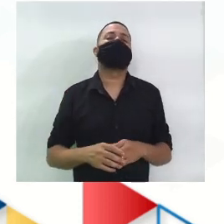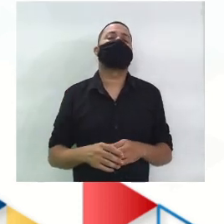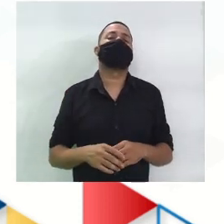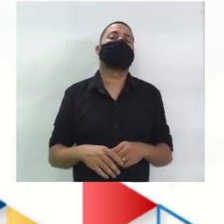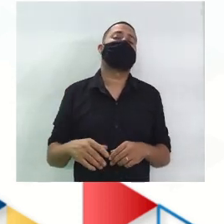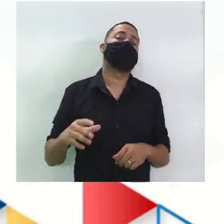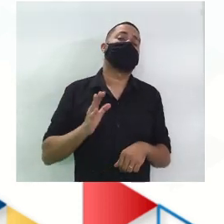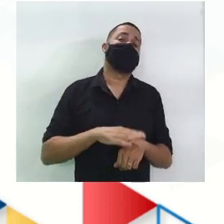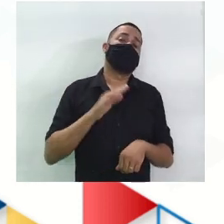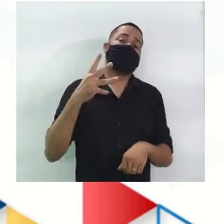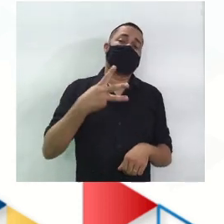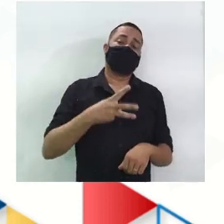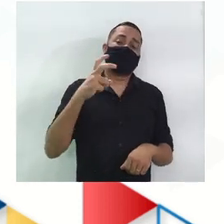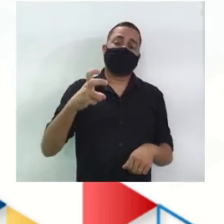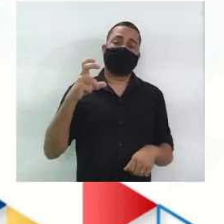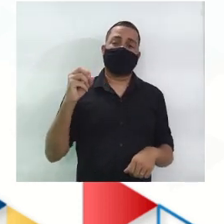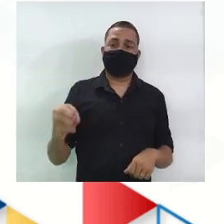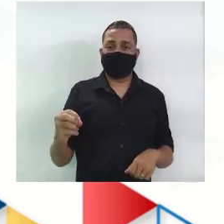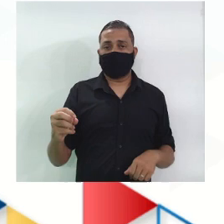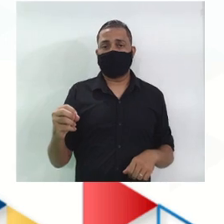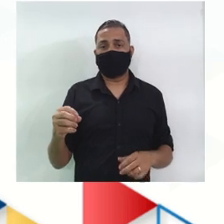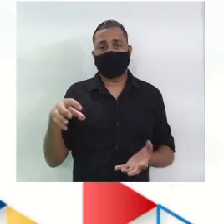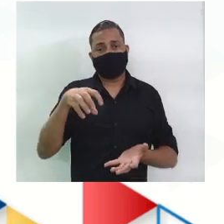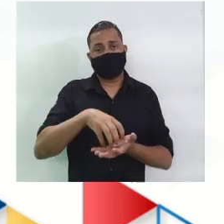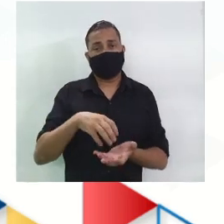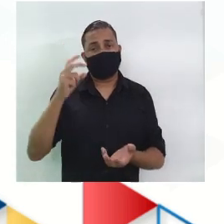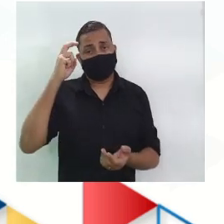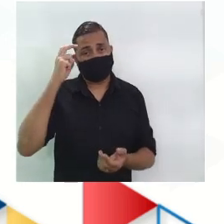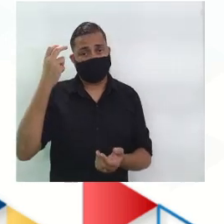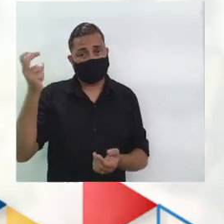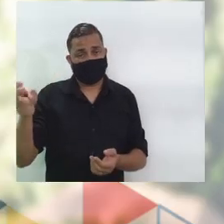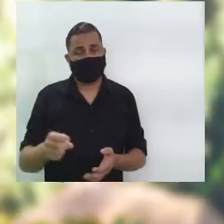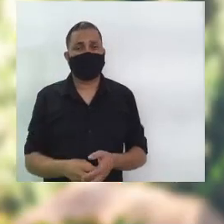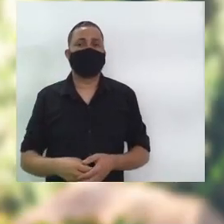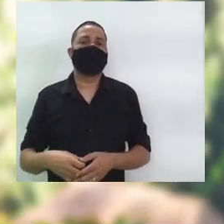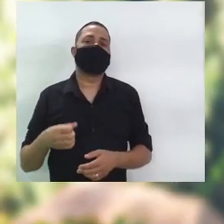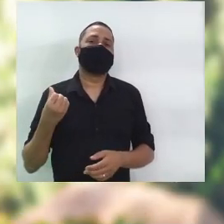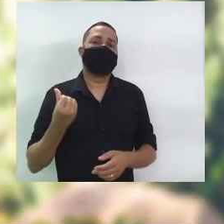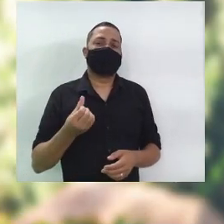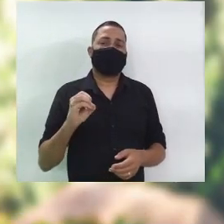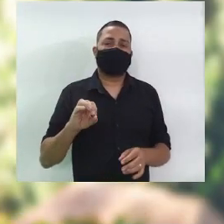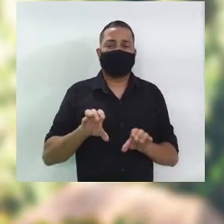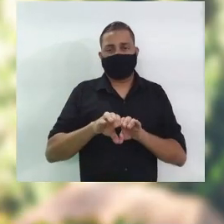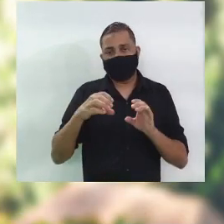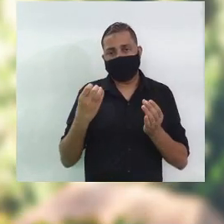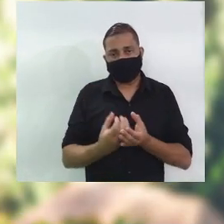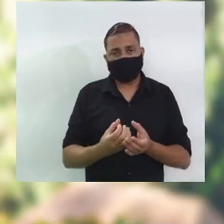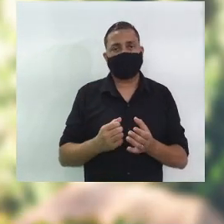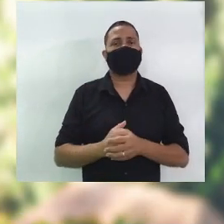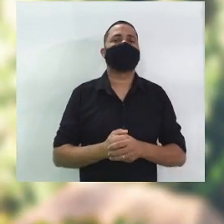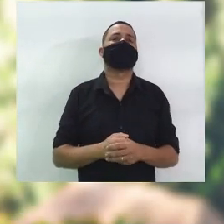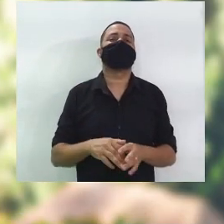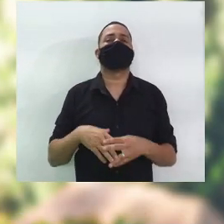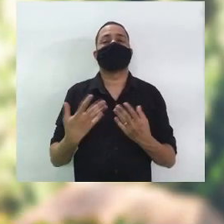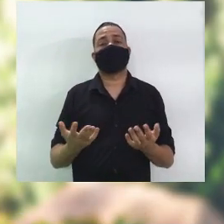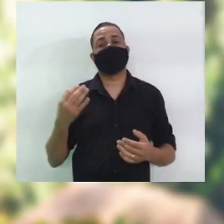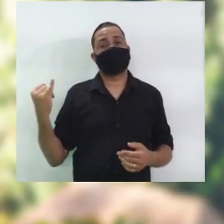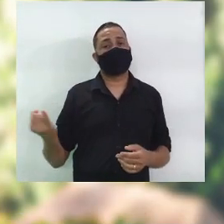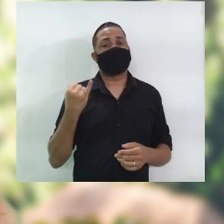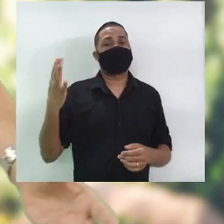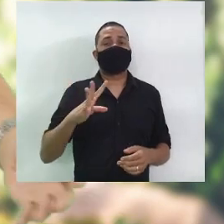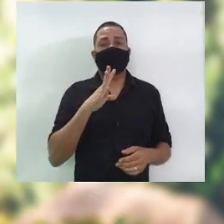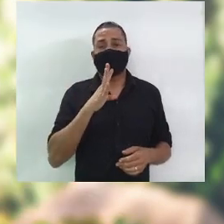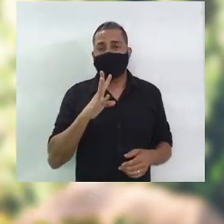de 350 centros culturais e 60 comunidades alternativas. Então é importante